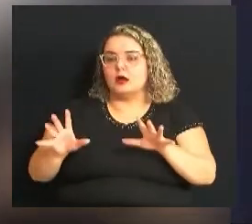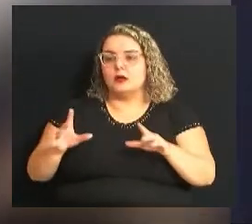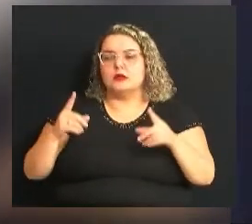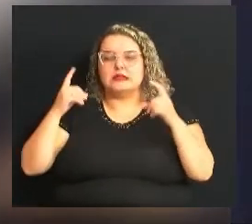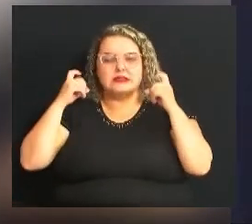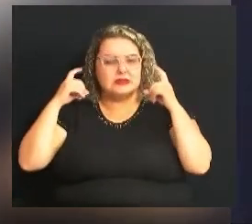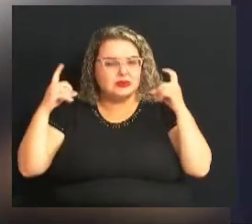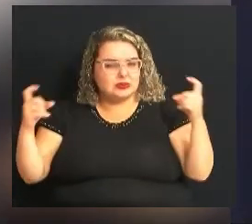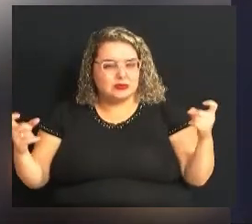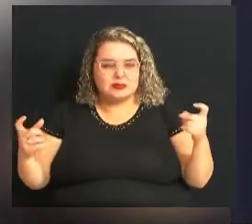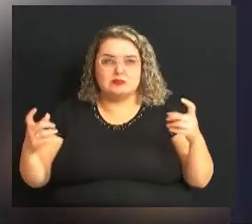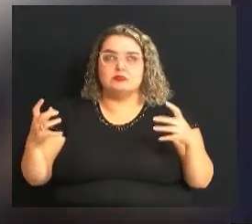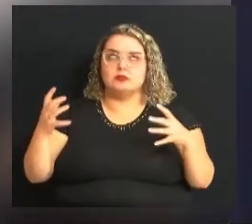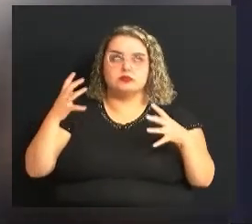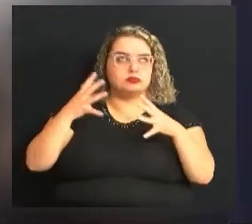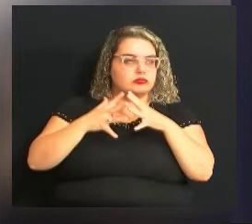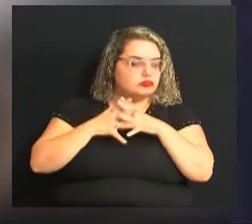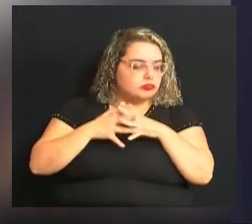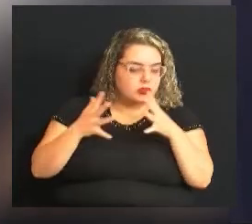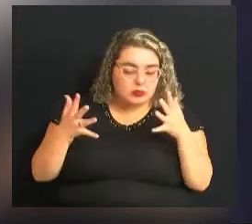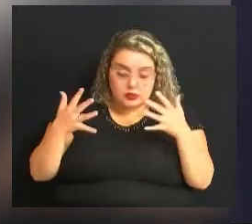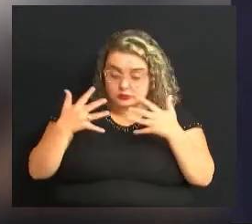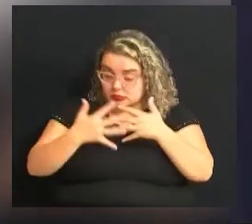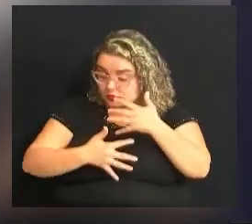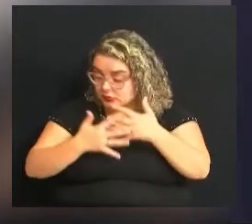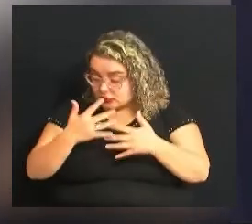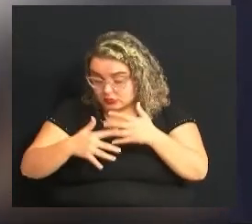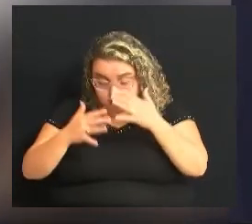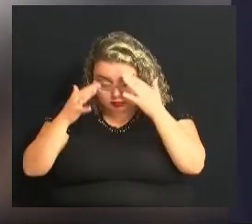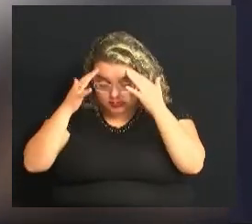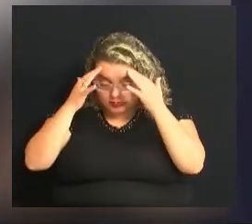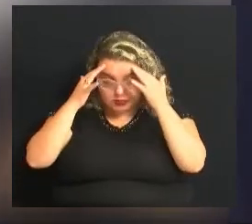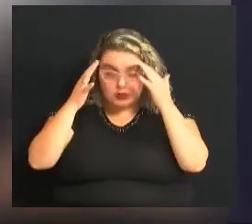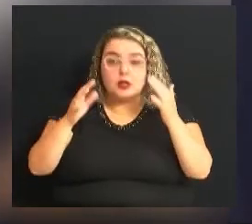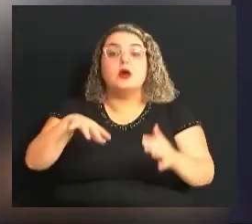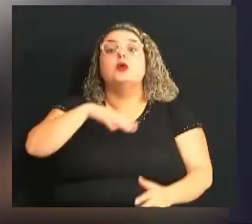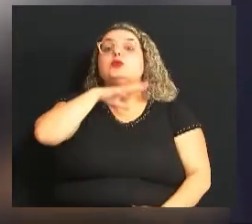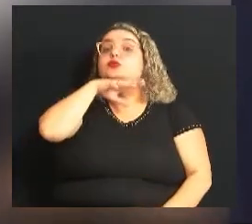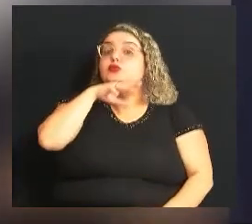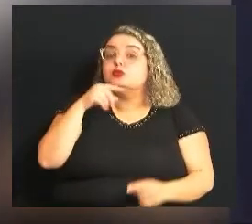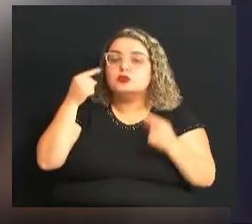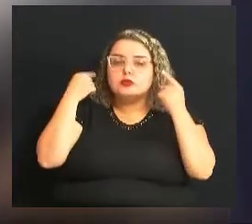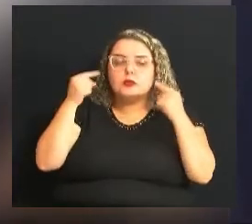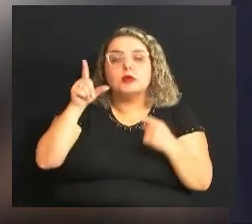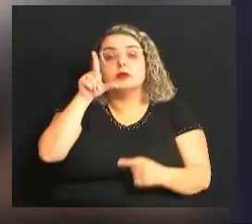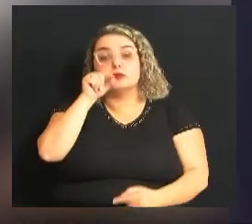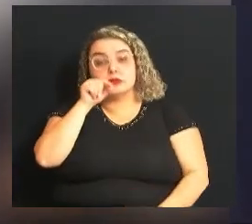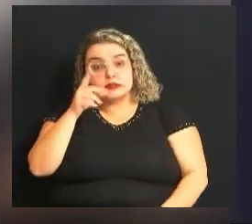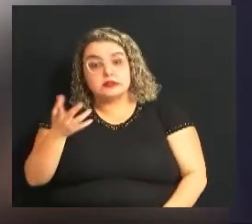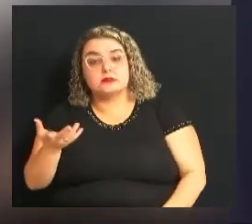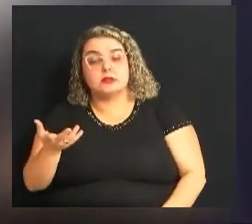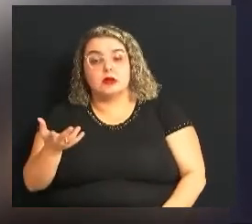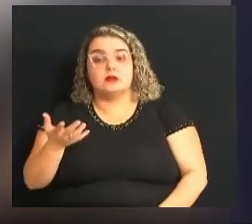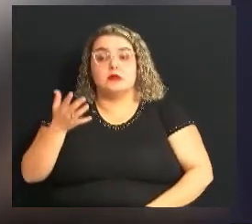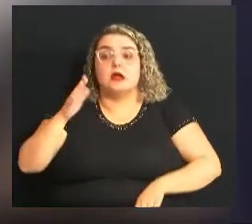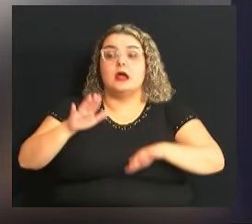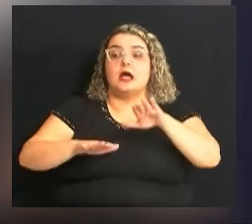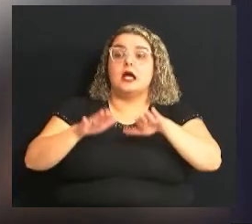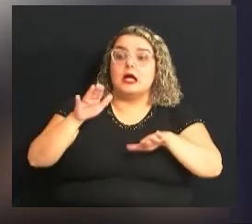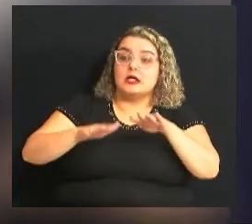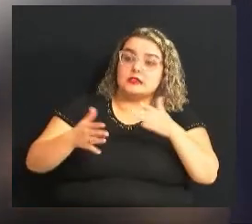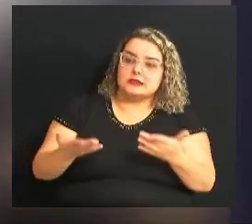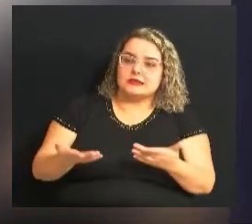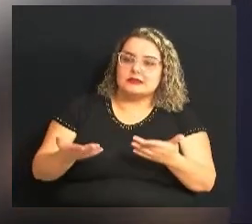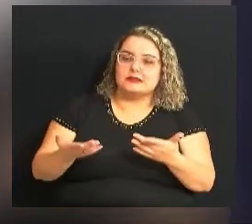de artifício além do incômodo do ruído dos danos que causa Principalmente ao ouvido dos animais as